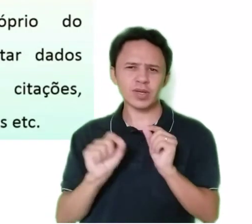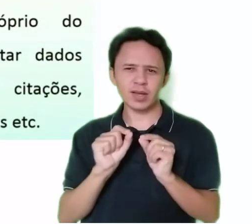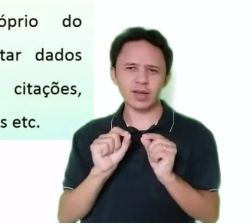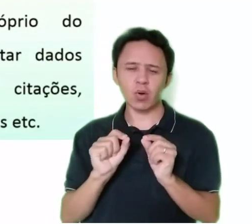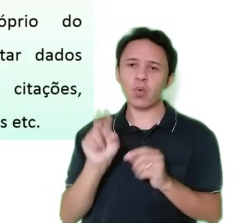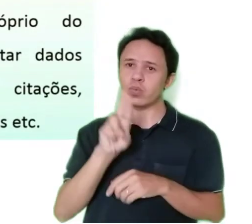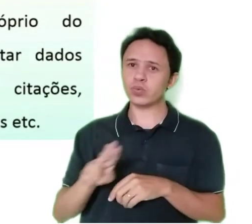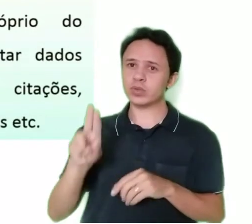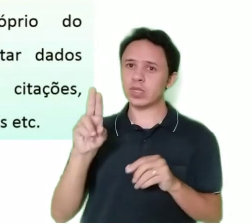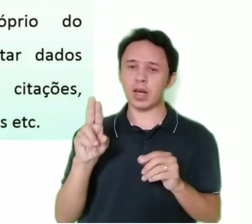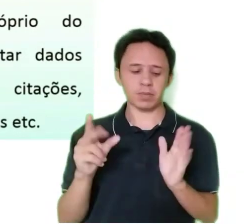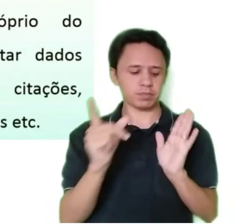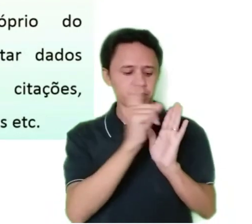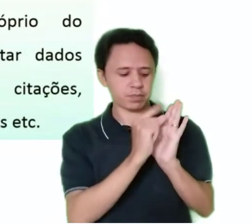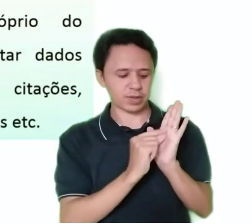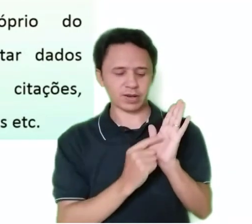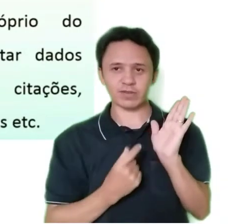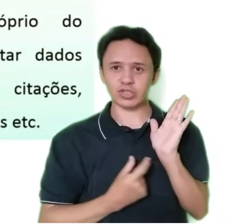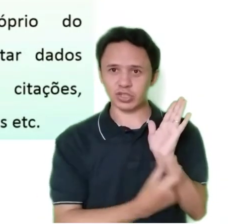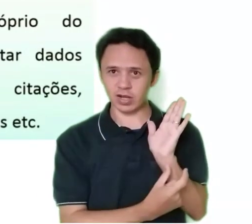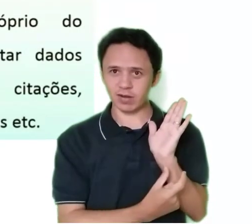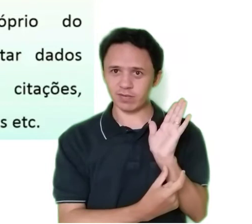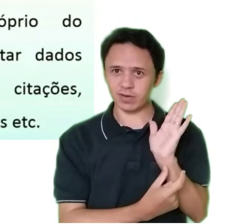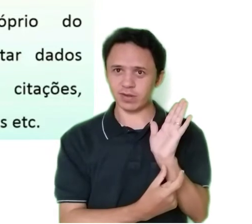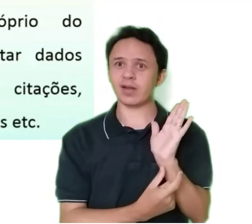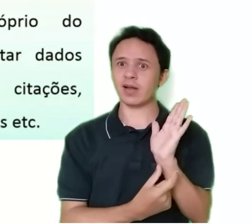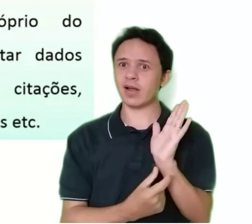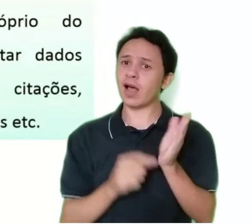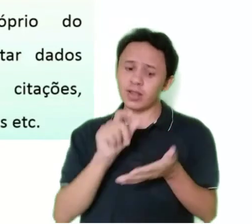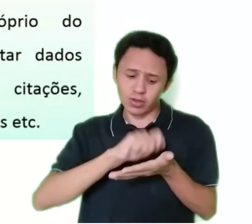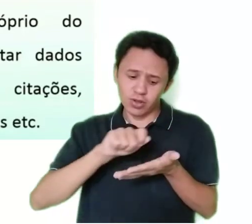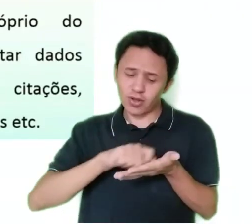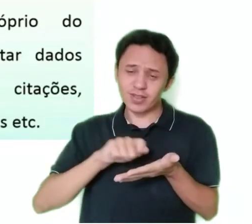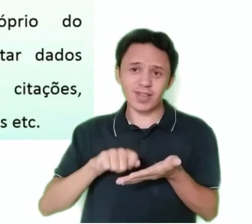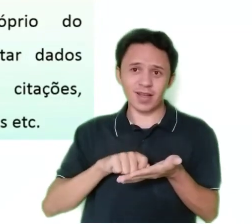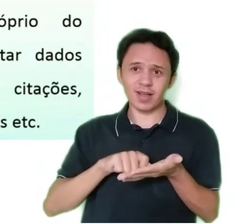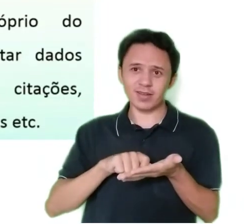quê? Usar palavras-chave. Tomar notas é anotar, é fazer anotações.